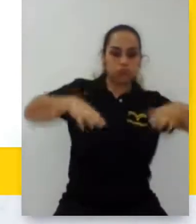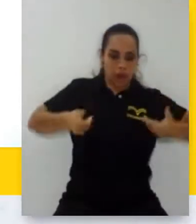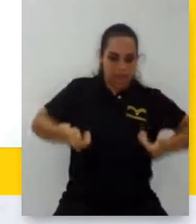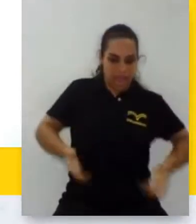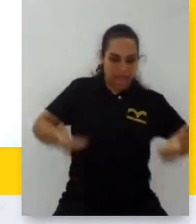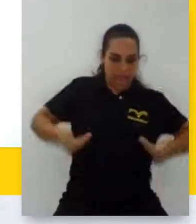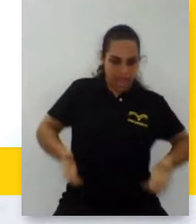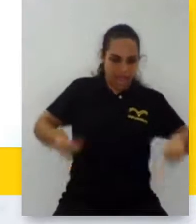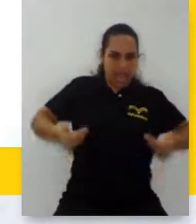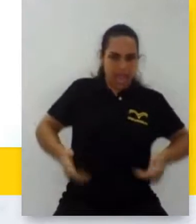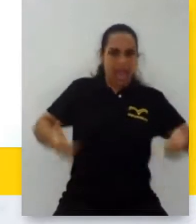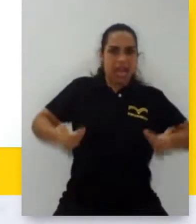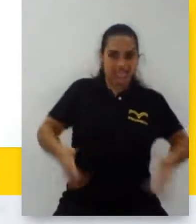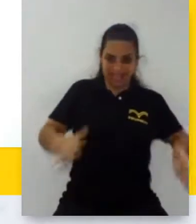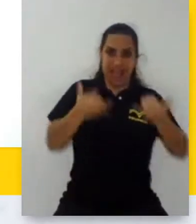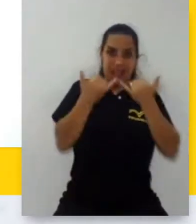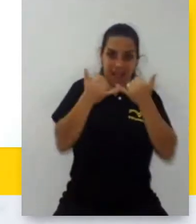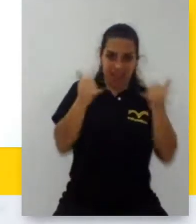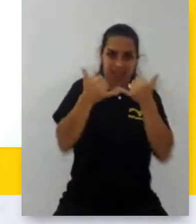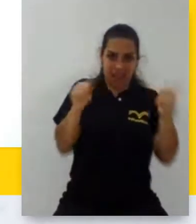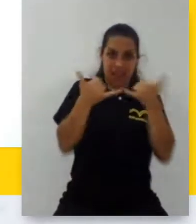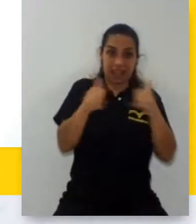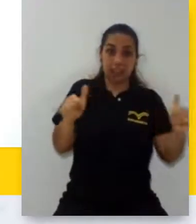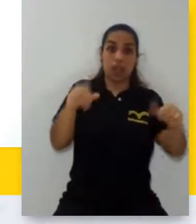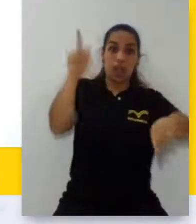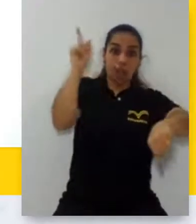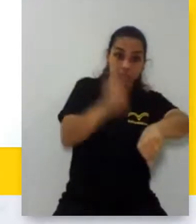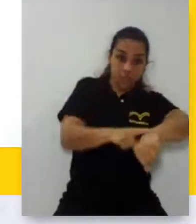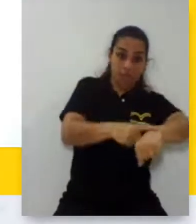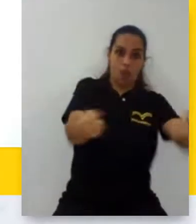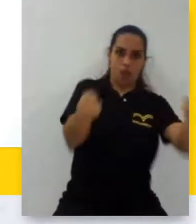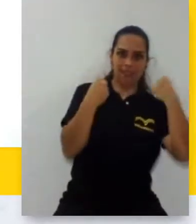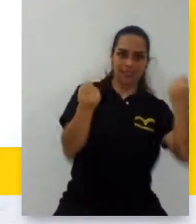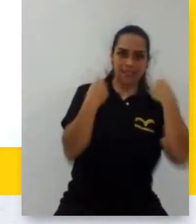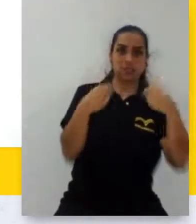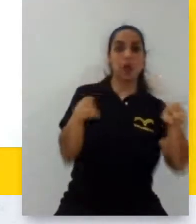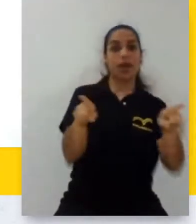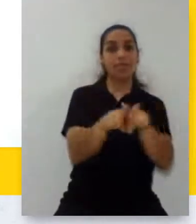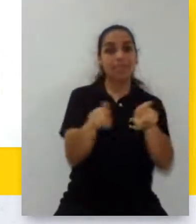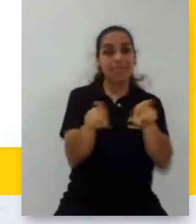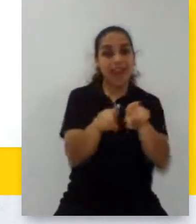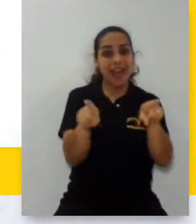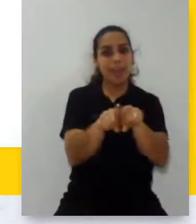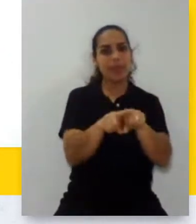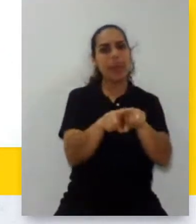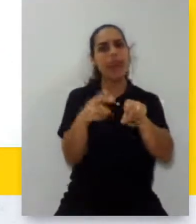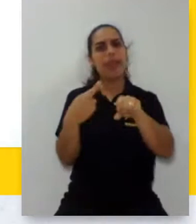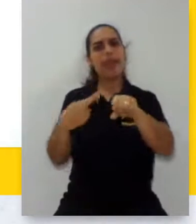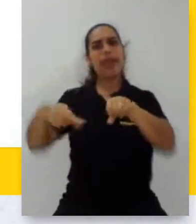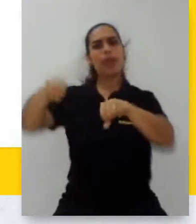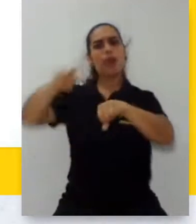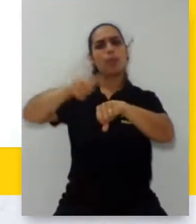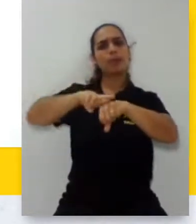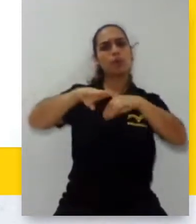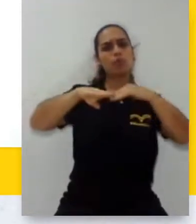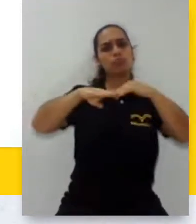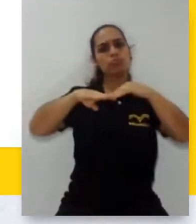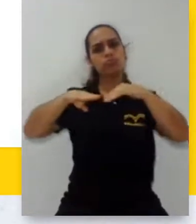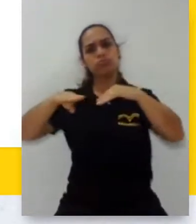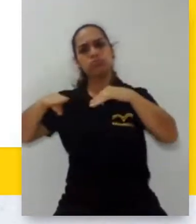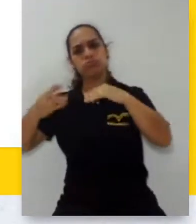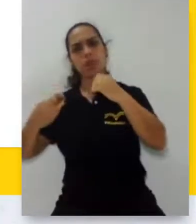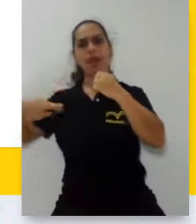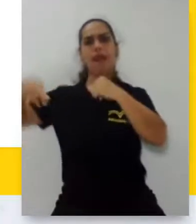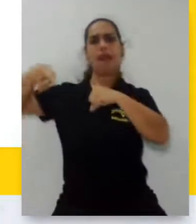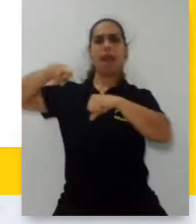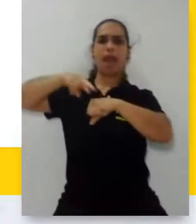com intensidade ou de uma maneira mais intensa, para você ter uma dívida maior, para ter um gasto maior durante a sua recuperação, durante o momento que você vai estar